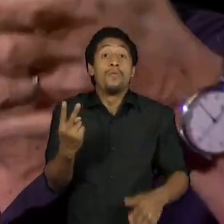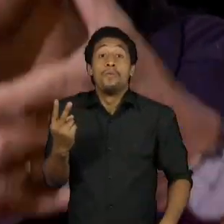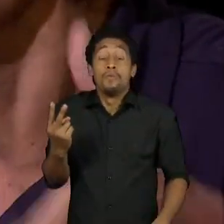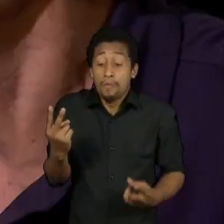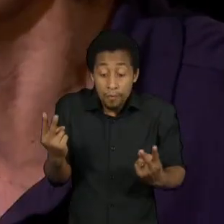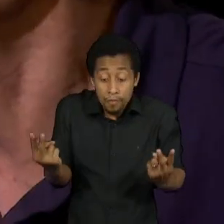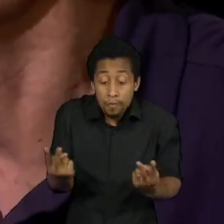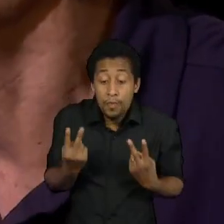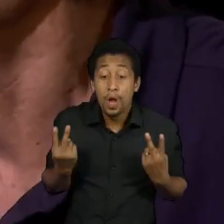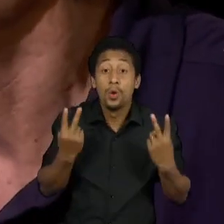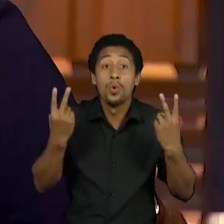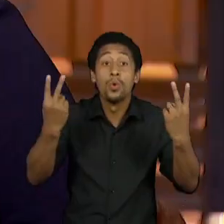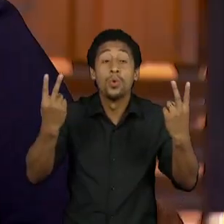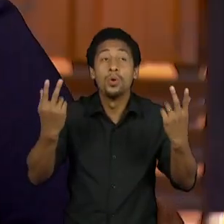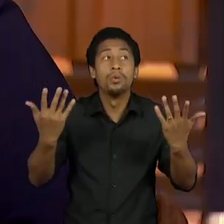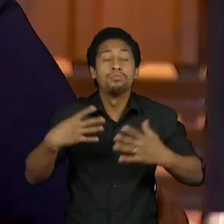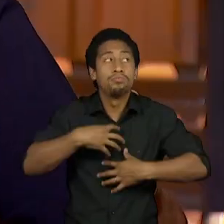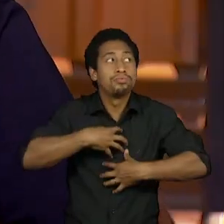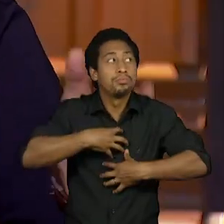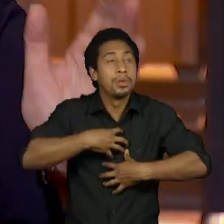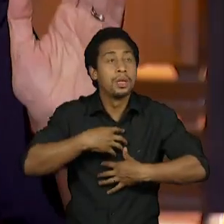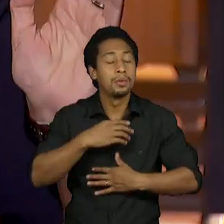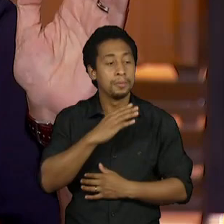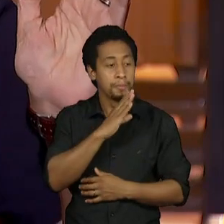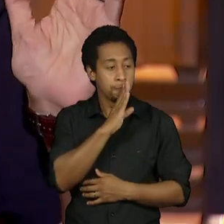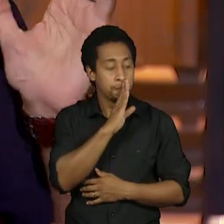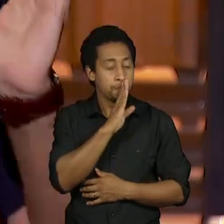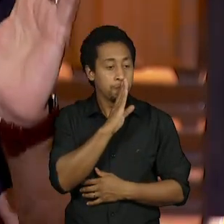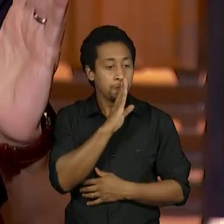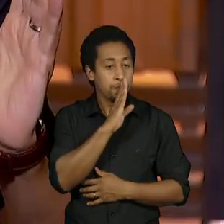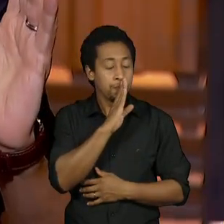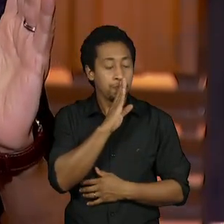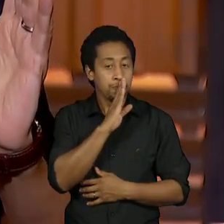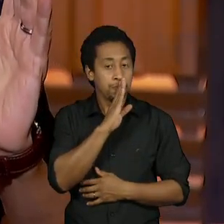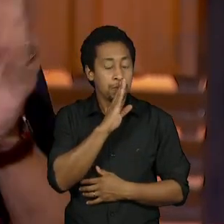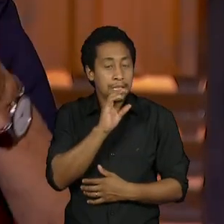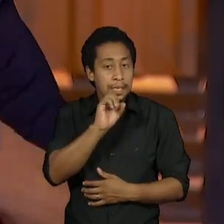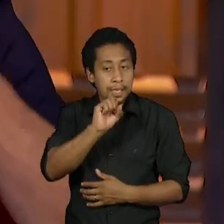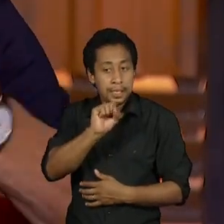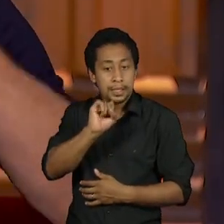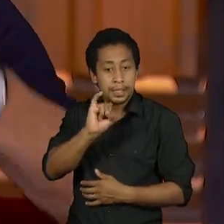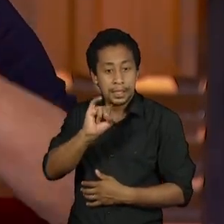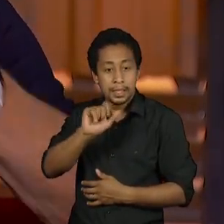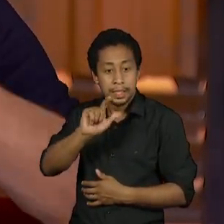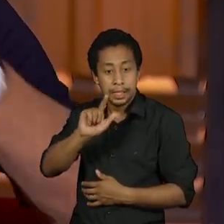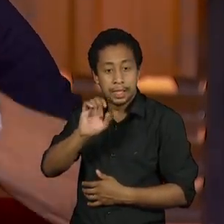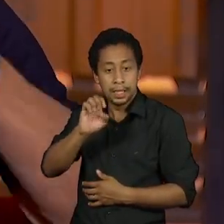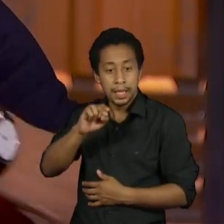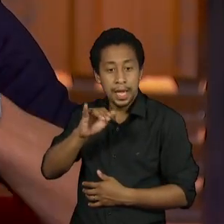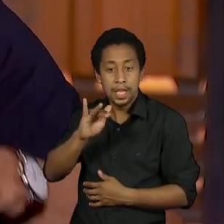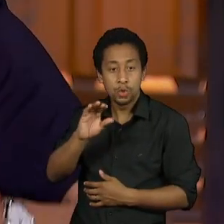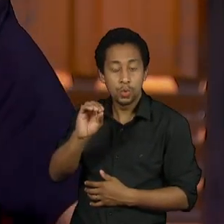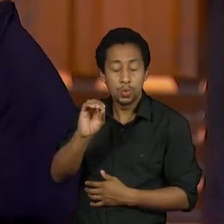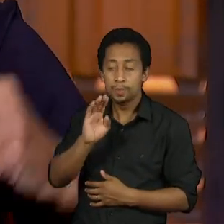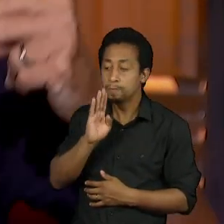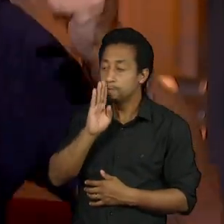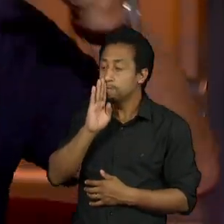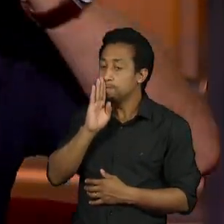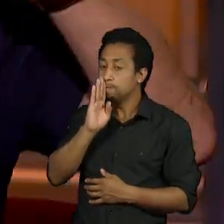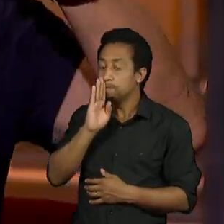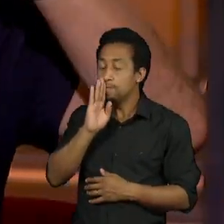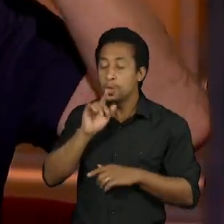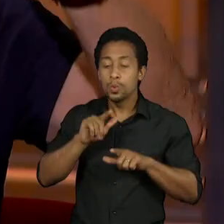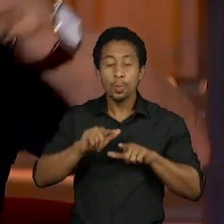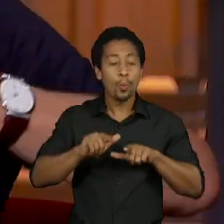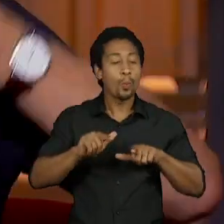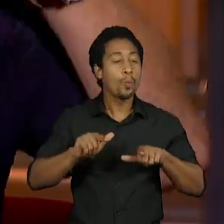é fazer silêncio. Fazer silêncio é você para tudo. Você não está como se fosse... Todas as